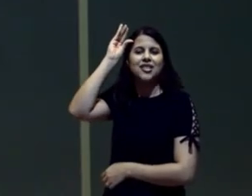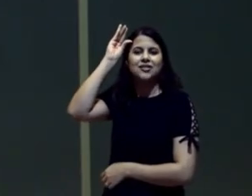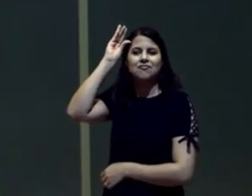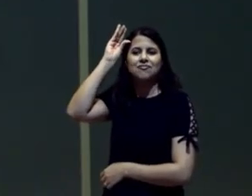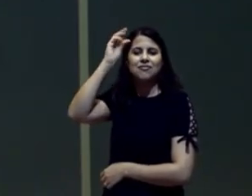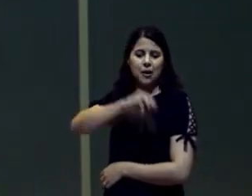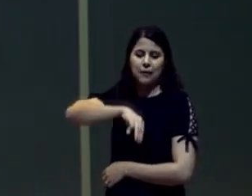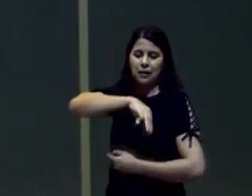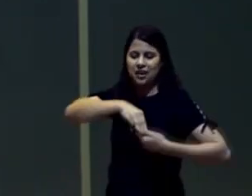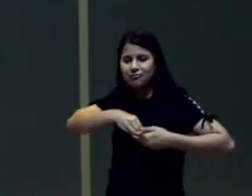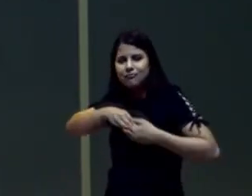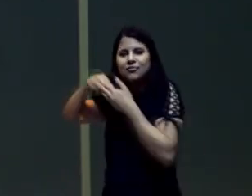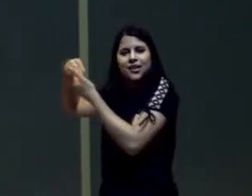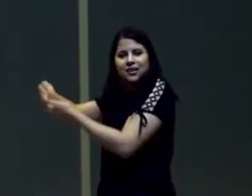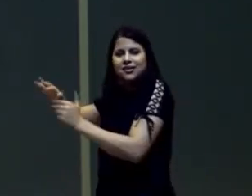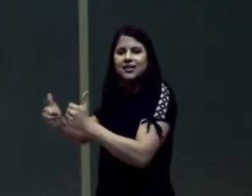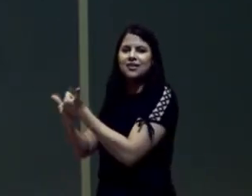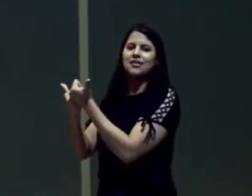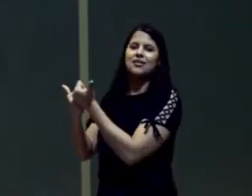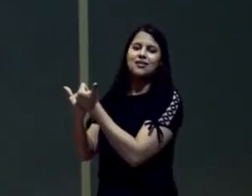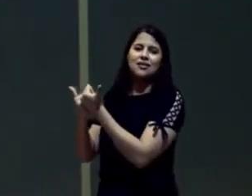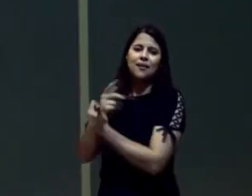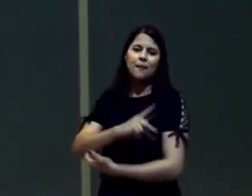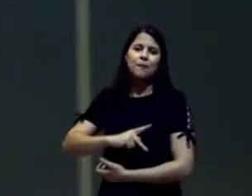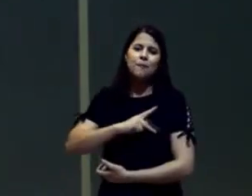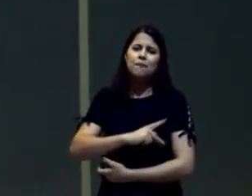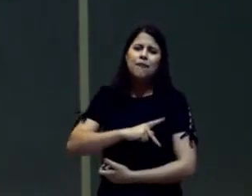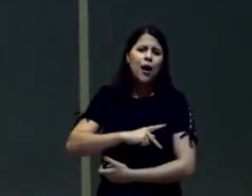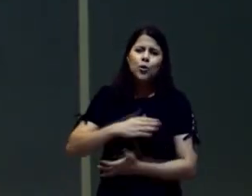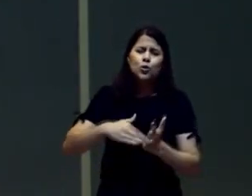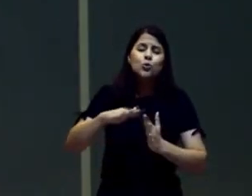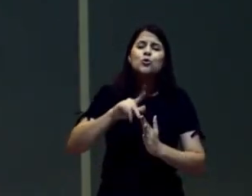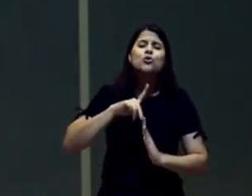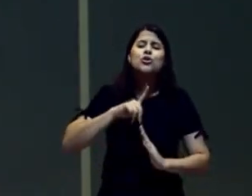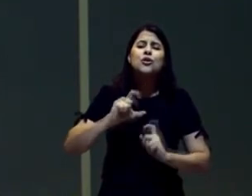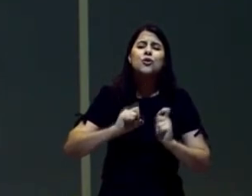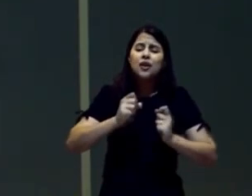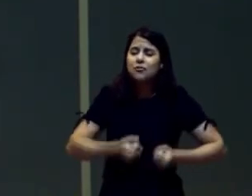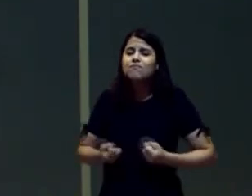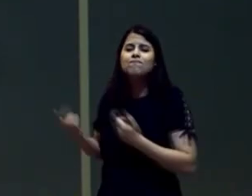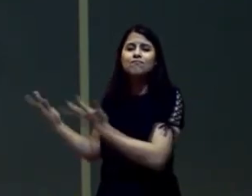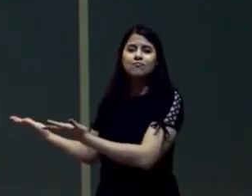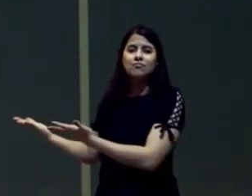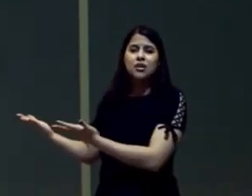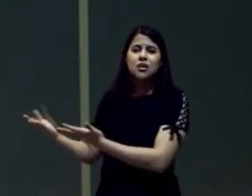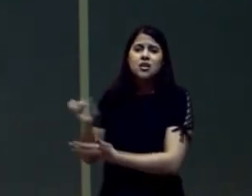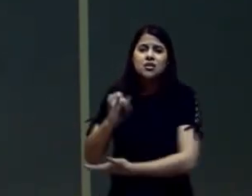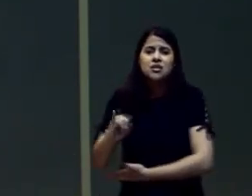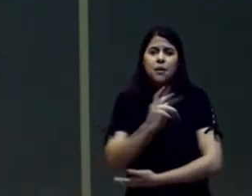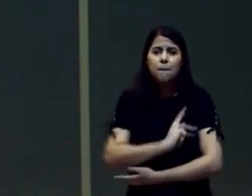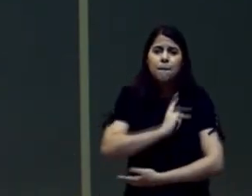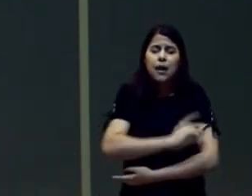herança fosse transmitida. Era tudo que Paulo tinha. E se Paulo morresse sem transmitir aquela